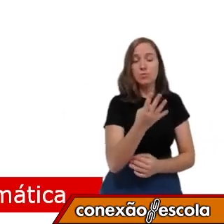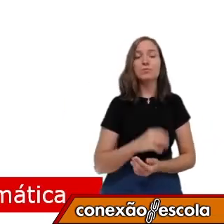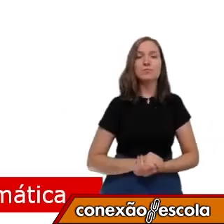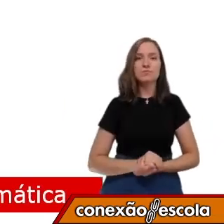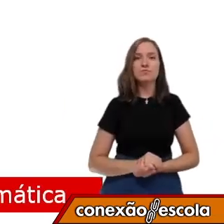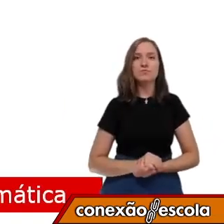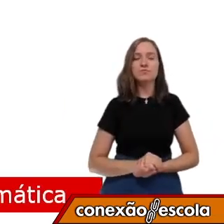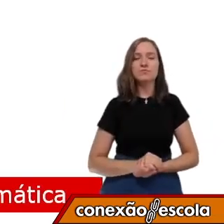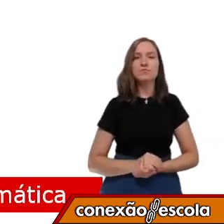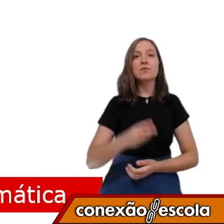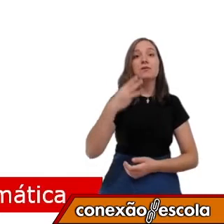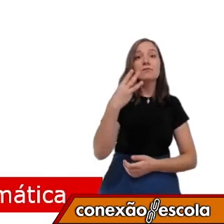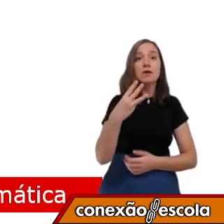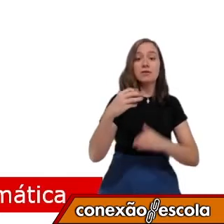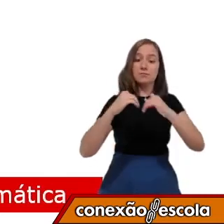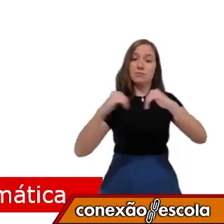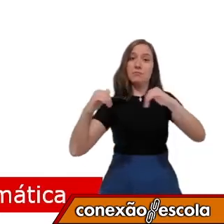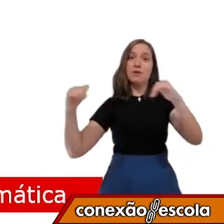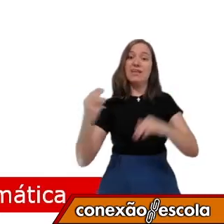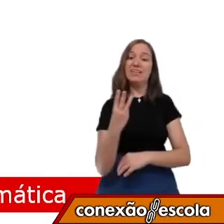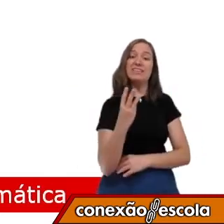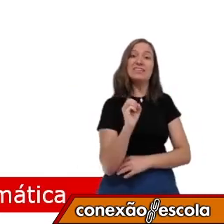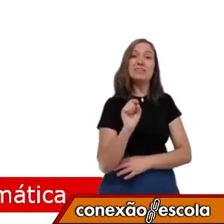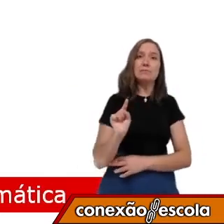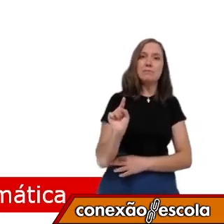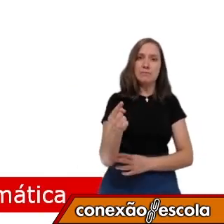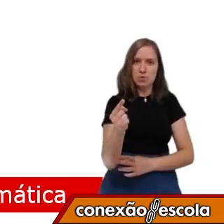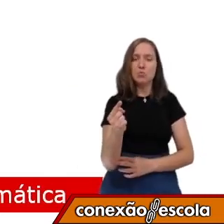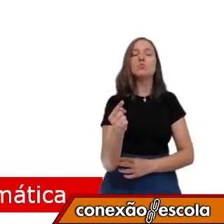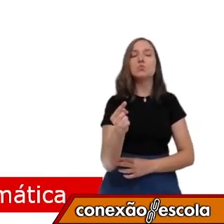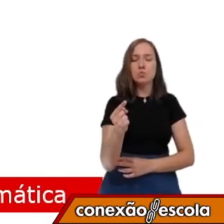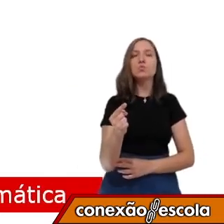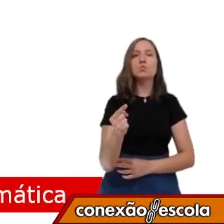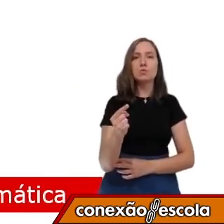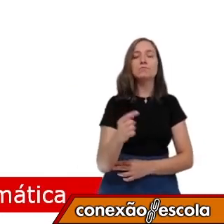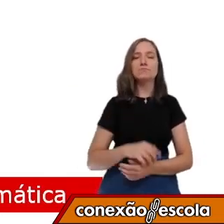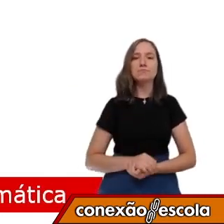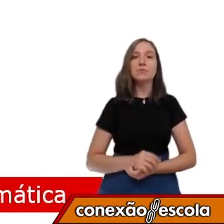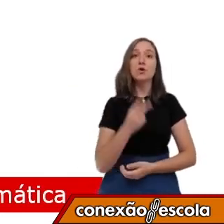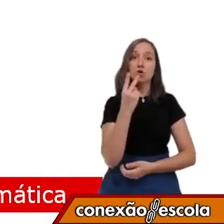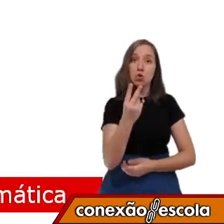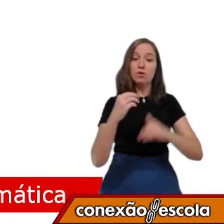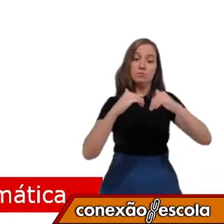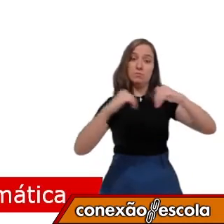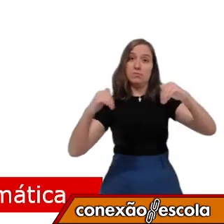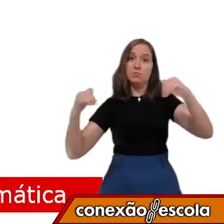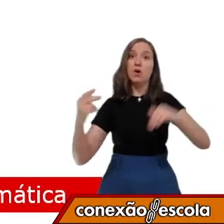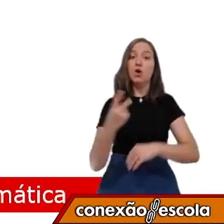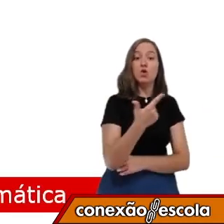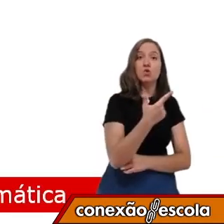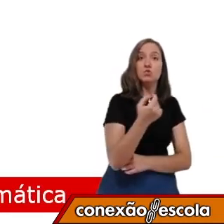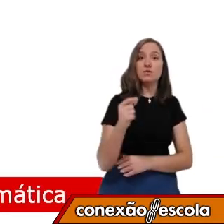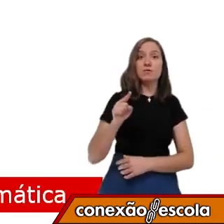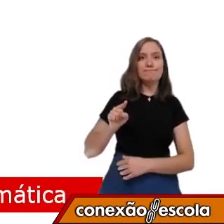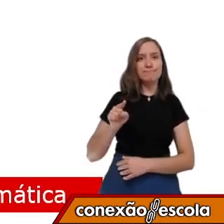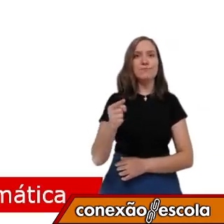de milhar. O 3 em 30.000, representando a dezena de milhar. O 2 representando 200.000, pela